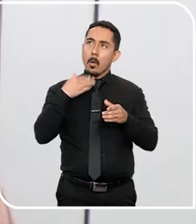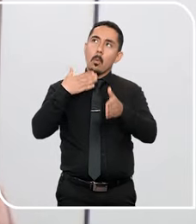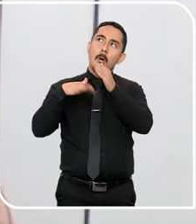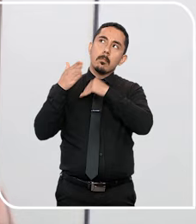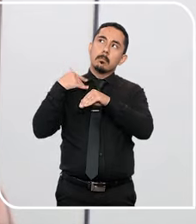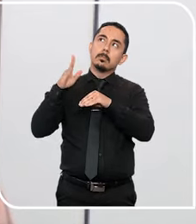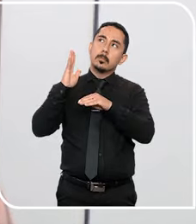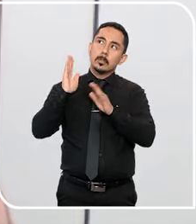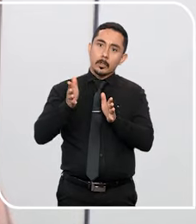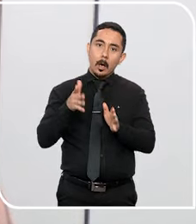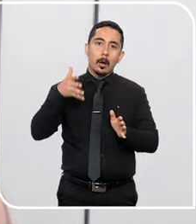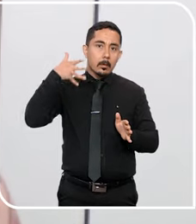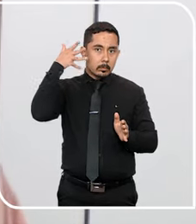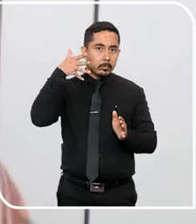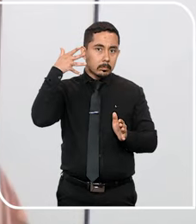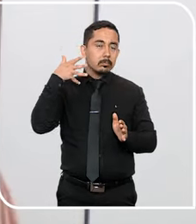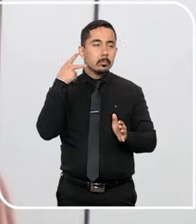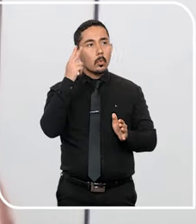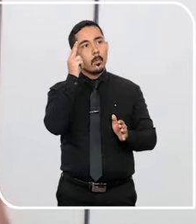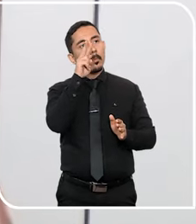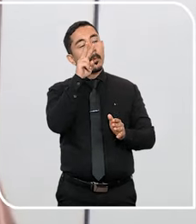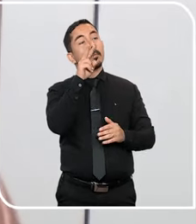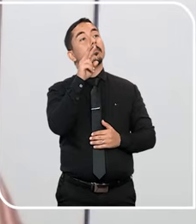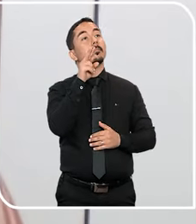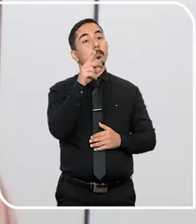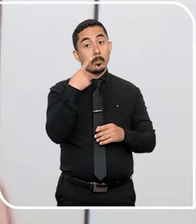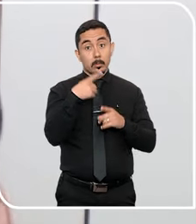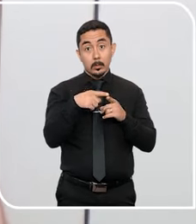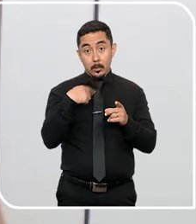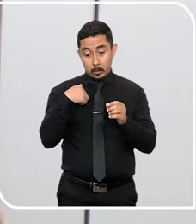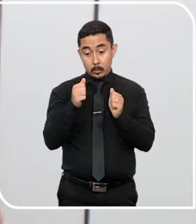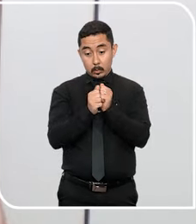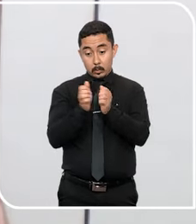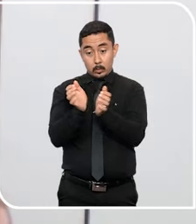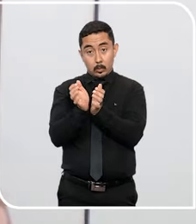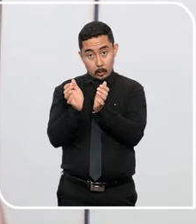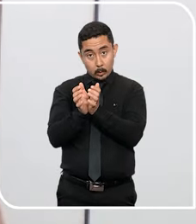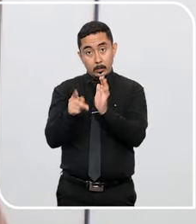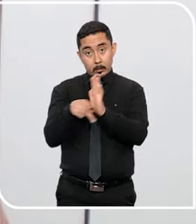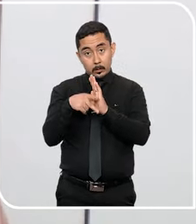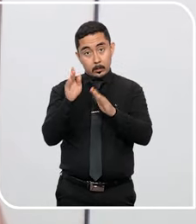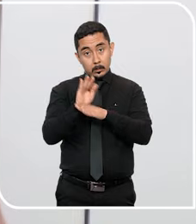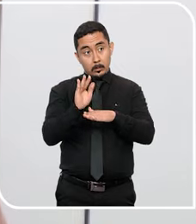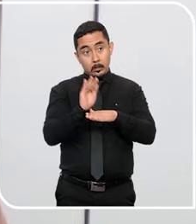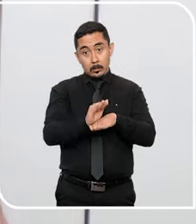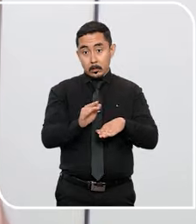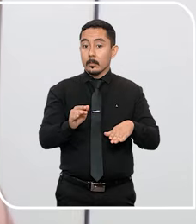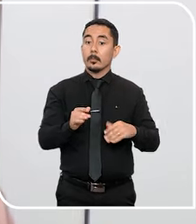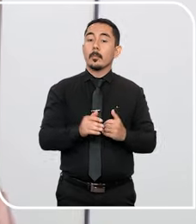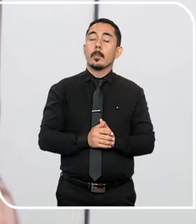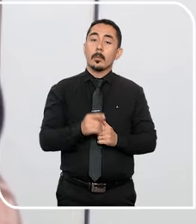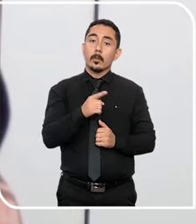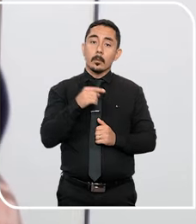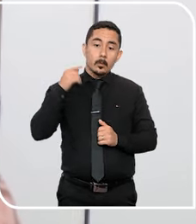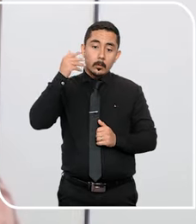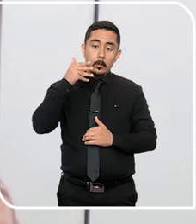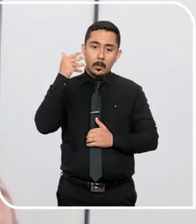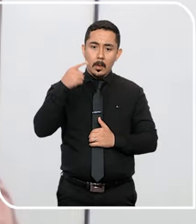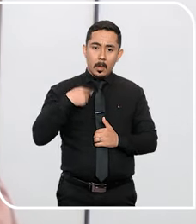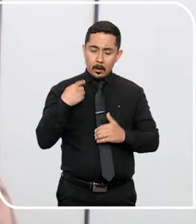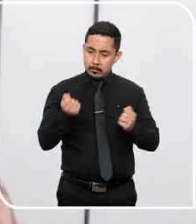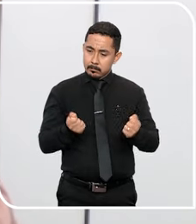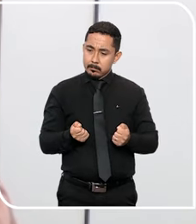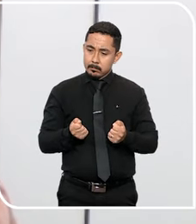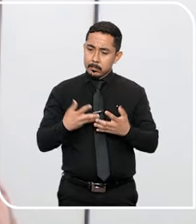vi ouvi dela sobre esse tema de um grupo que eu faço parte de educadores parentais e eu a a palestra da